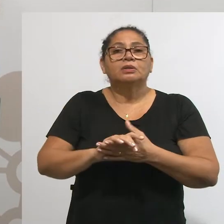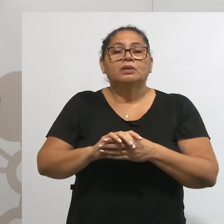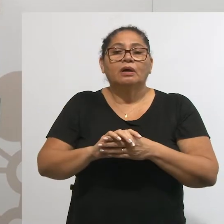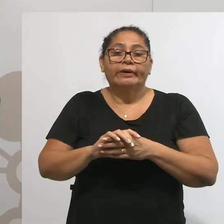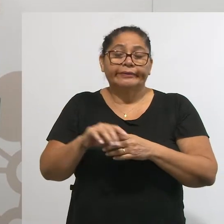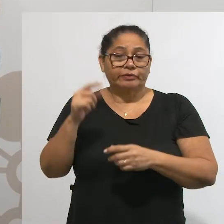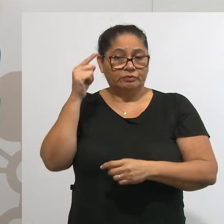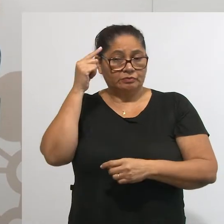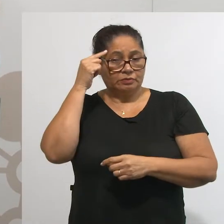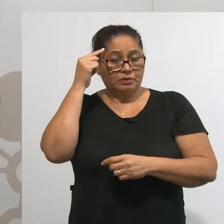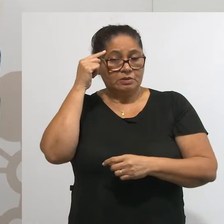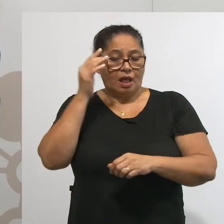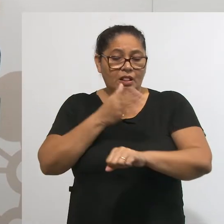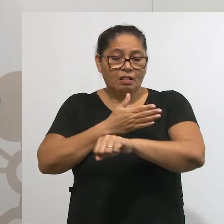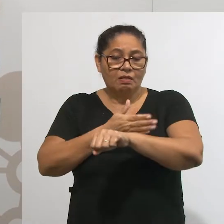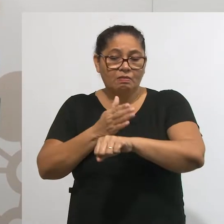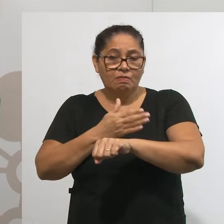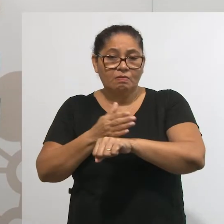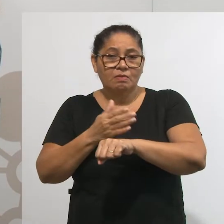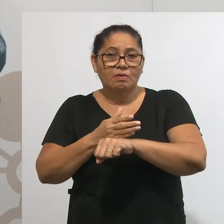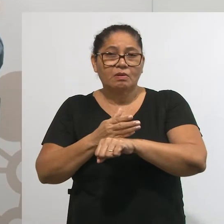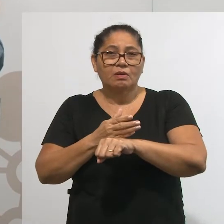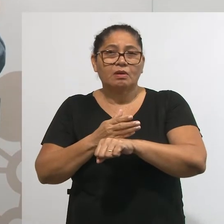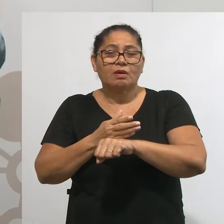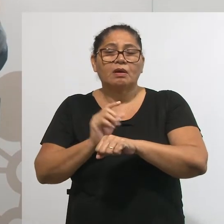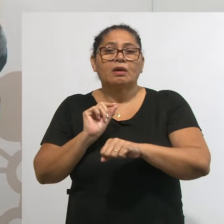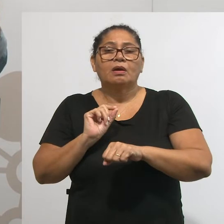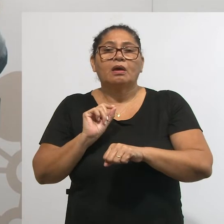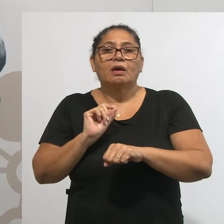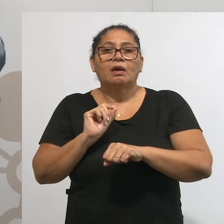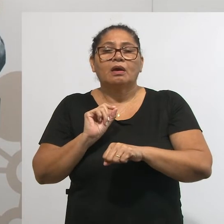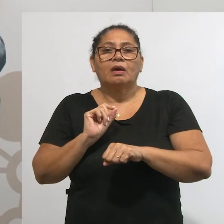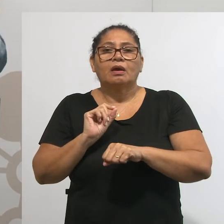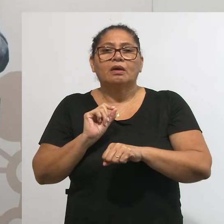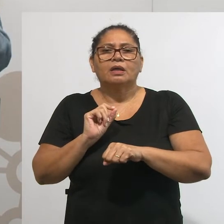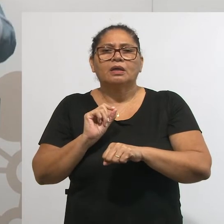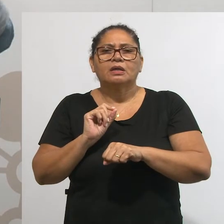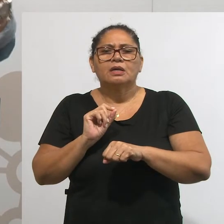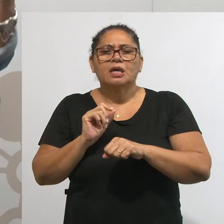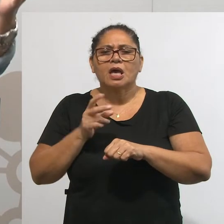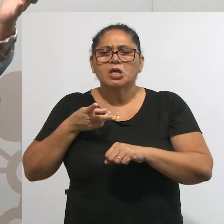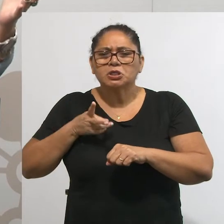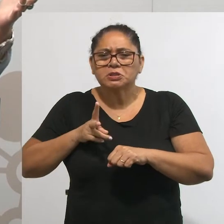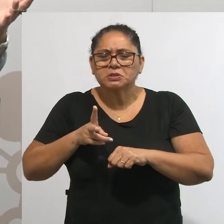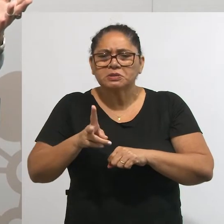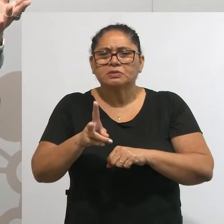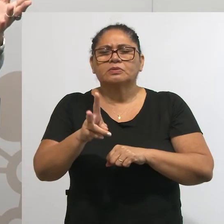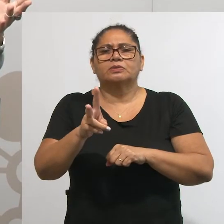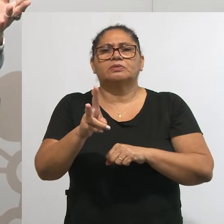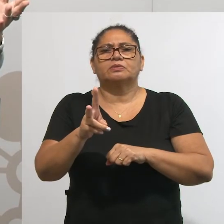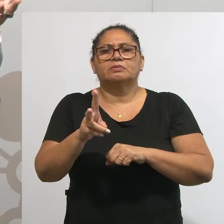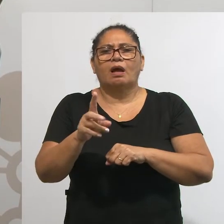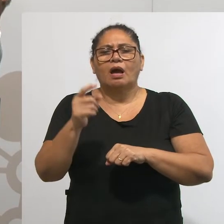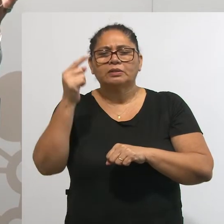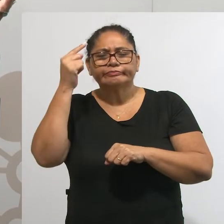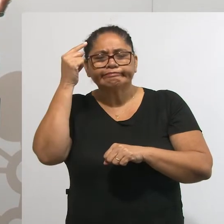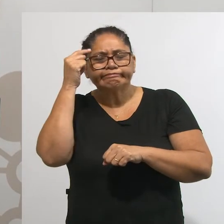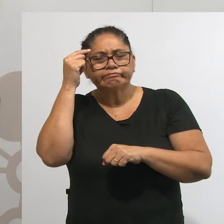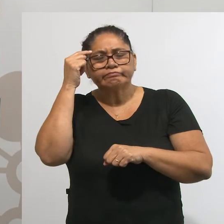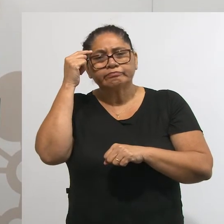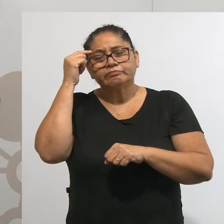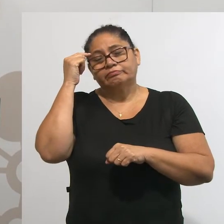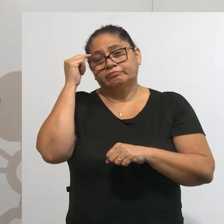que refletir. Por isso que a nossa prática tem que sempre estar, né, em processo de reflexão,